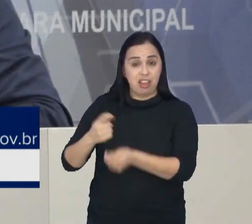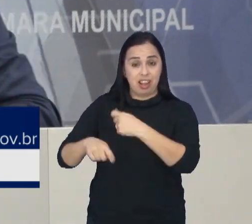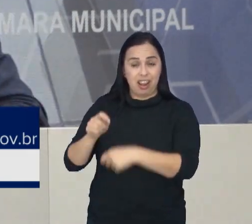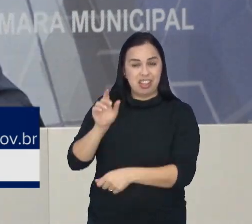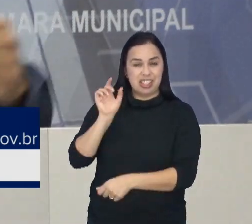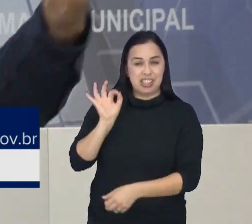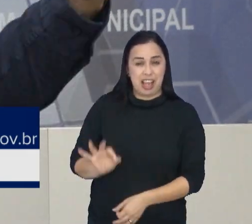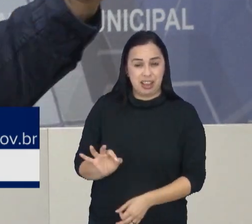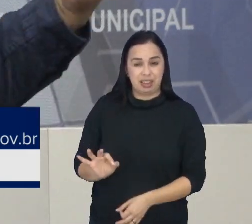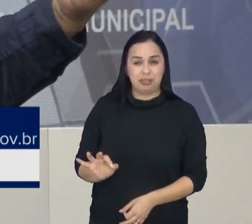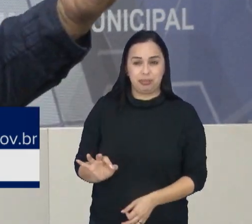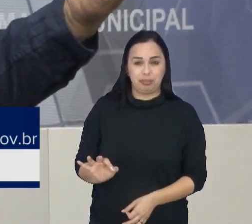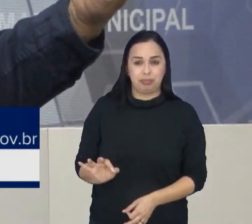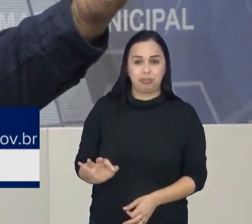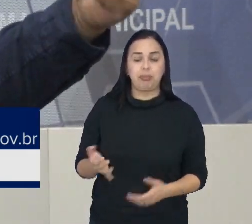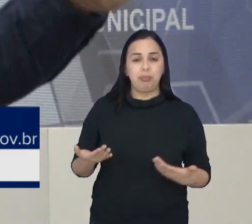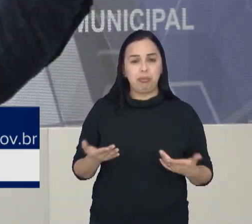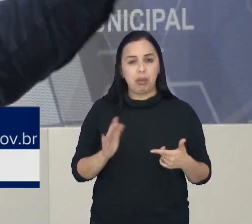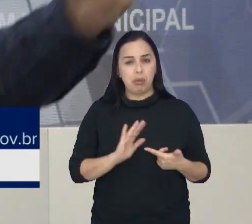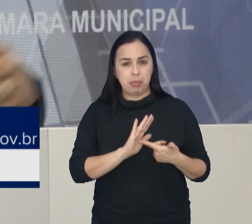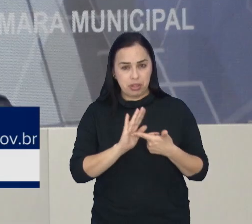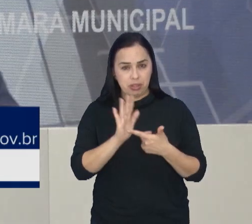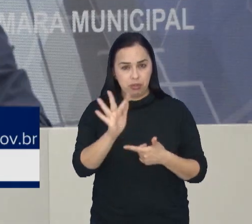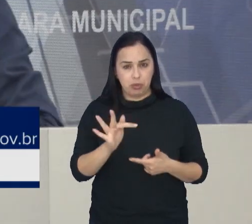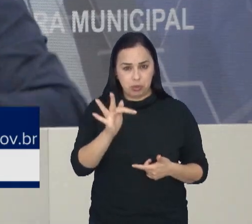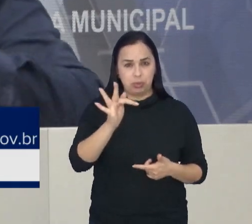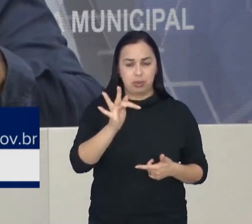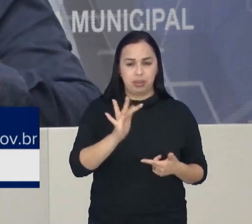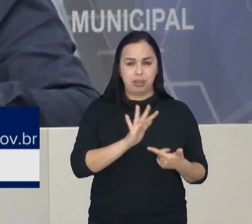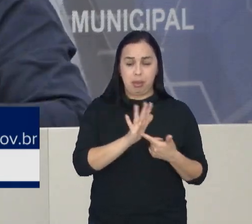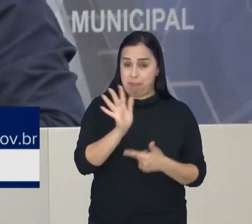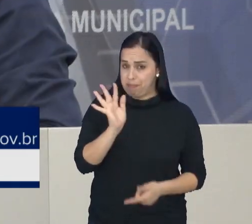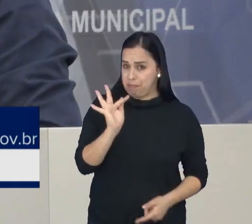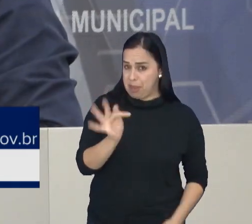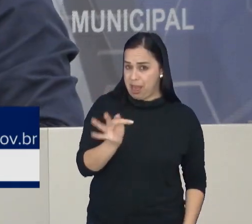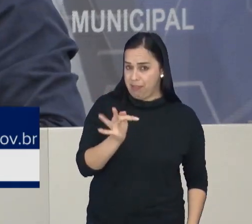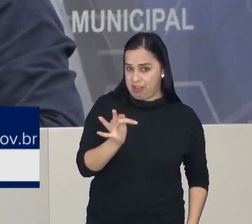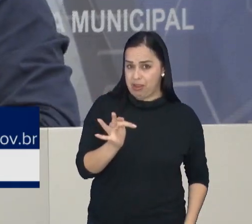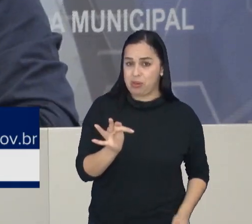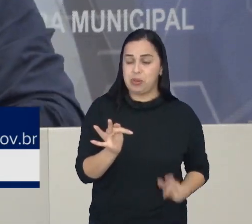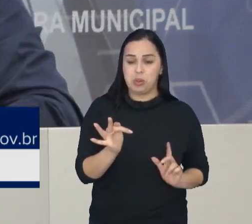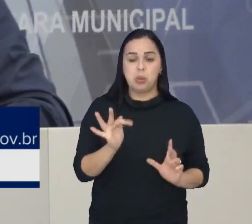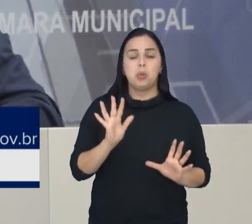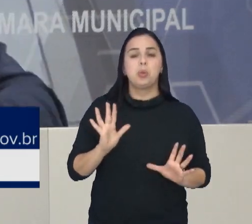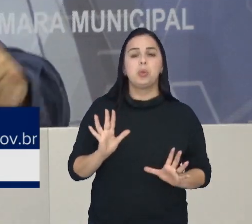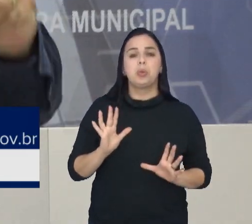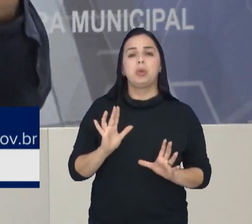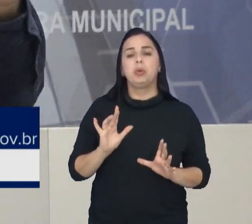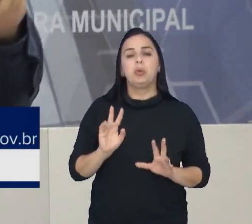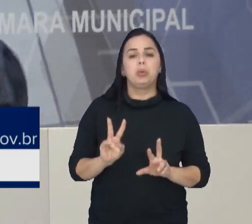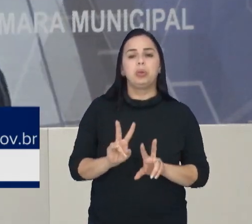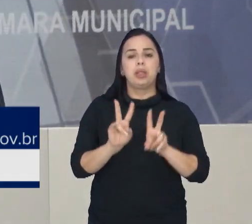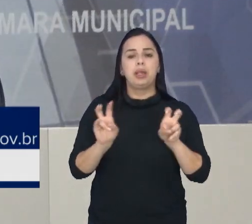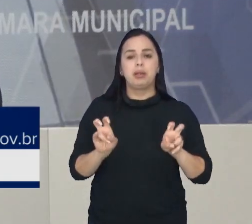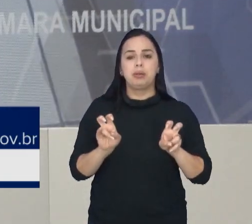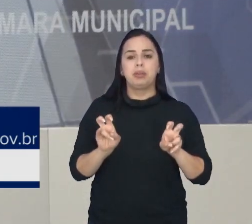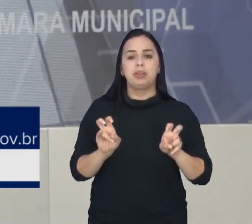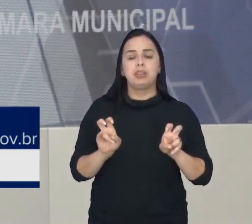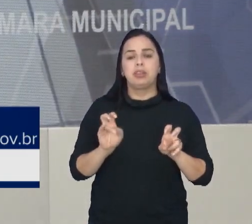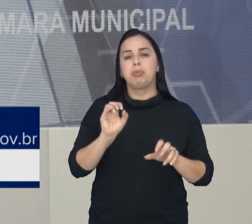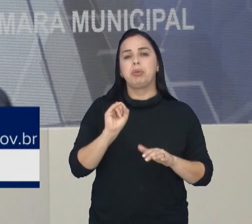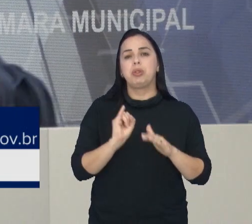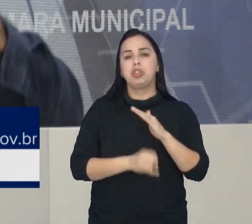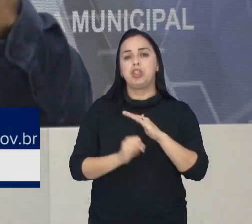veia. E vamos apresentar aqui também, futuramente, brevemente, o resultado sobre o